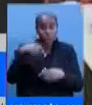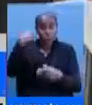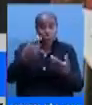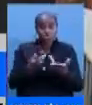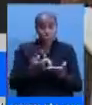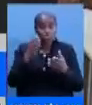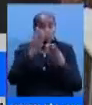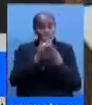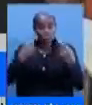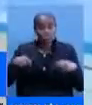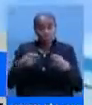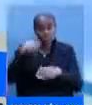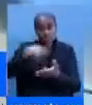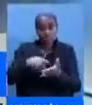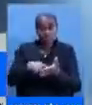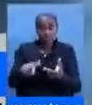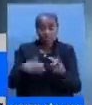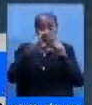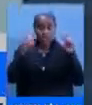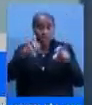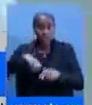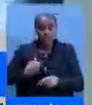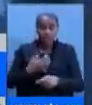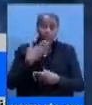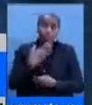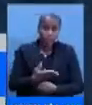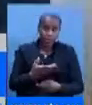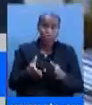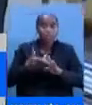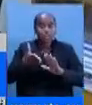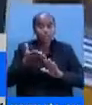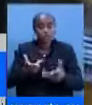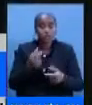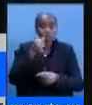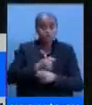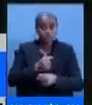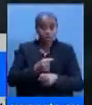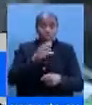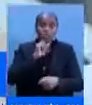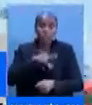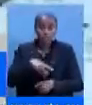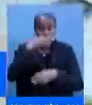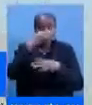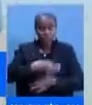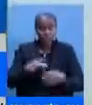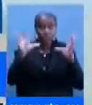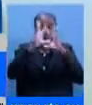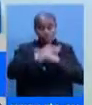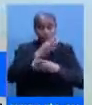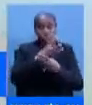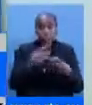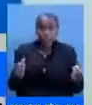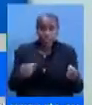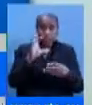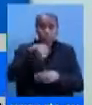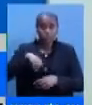de catalisação do empresariado cabo-verdiano, e apela ao acelerar do passo para que se possa garantir mais resultados